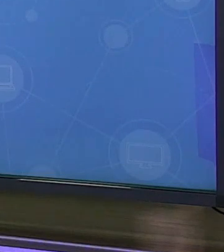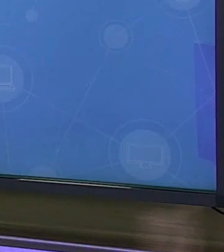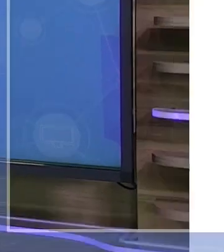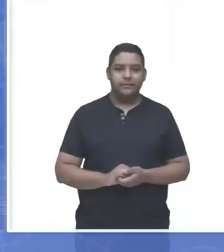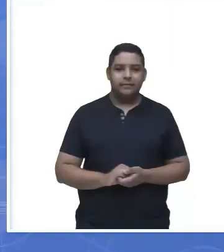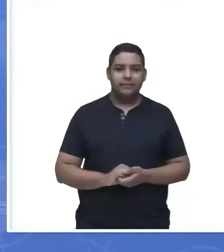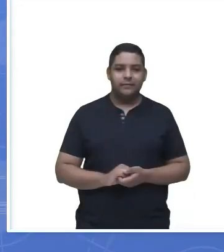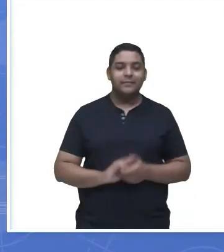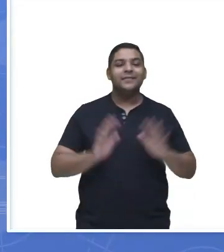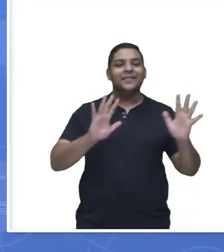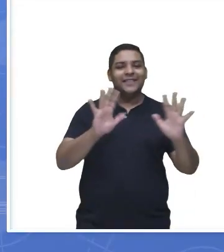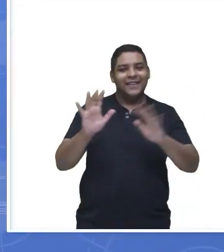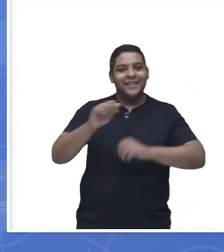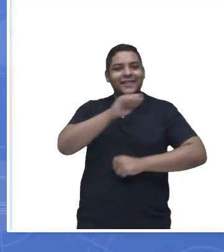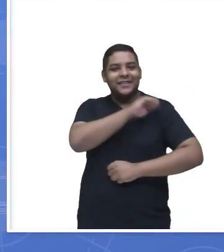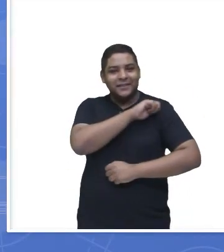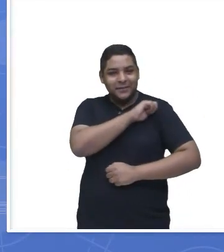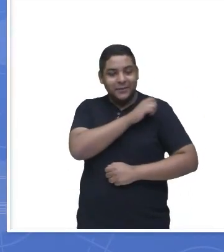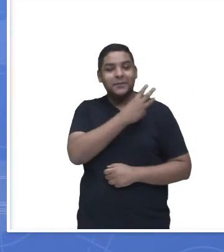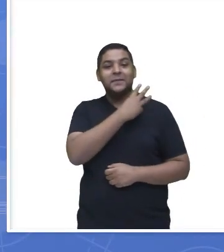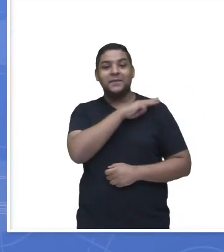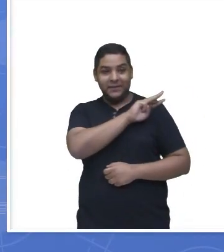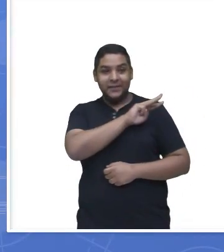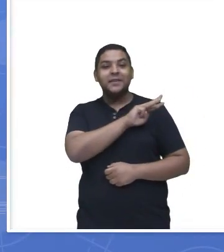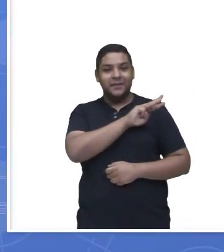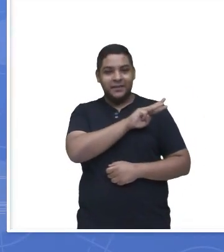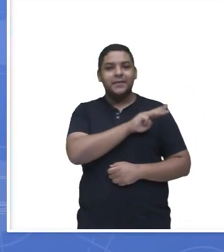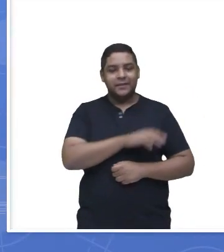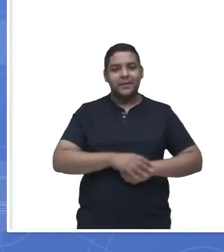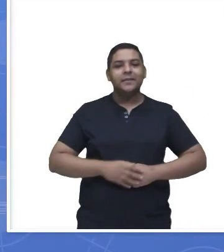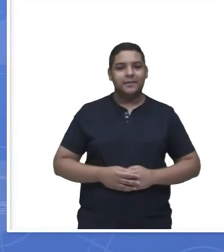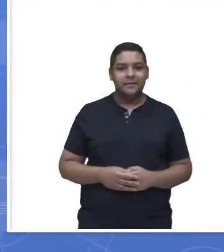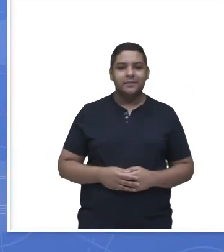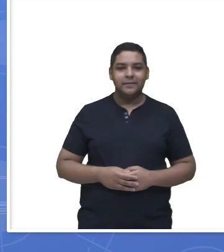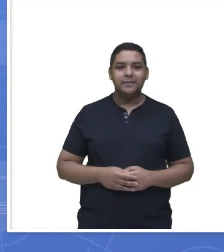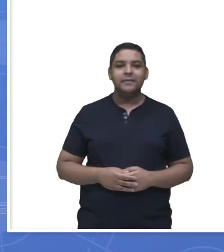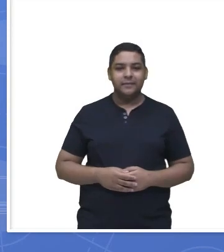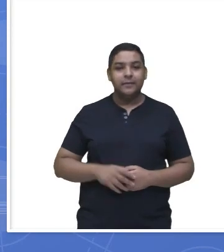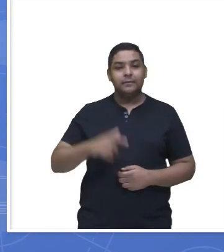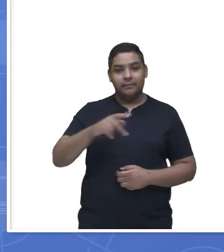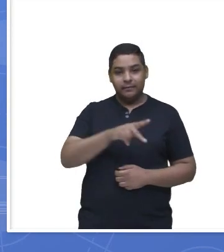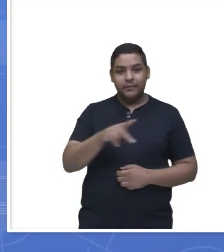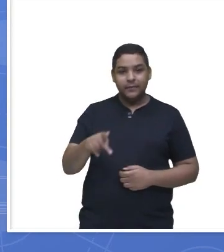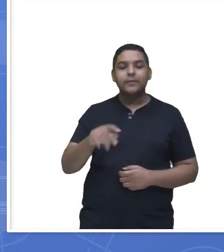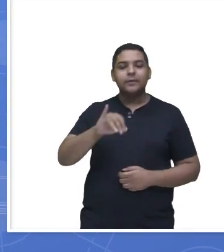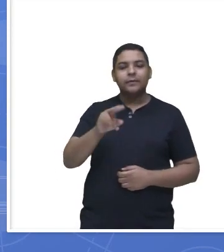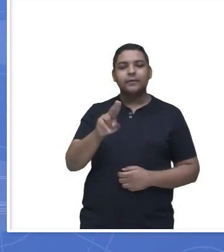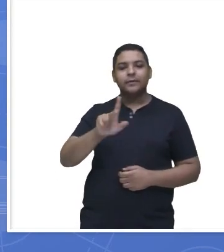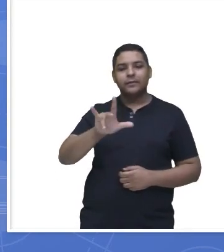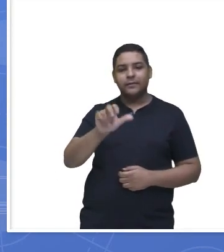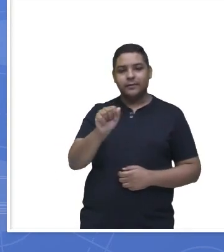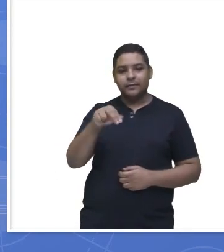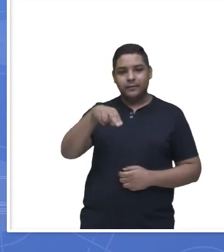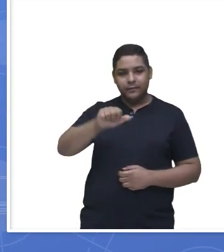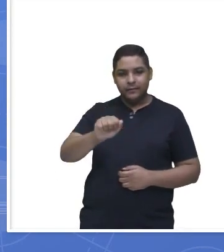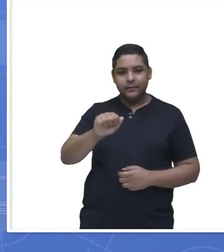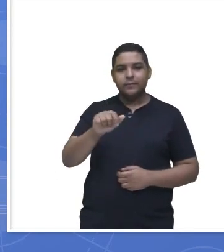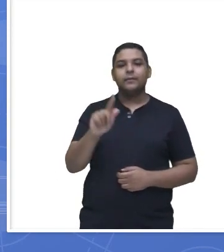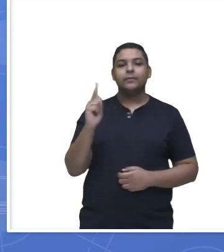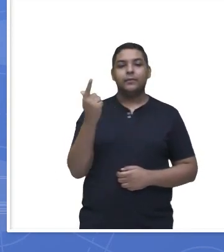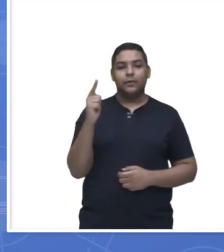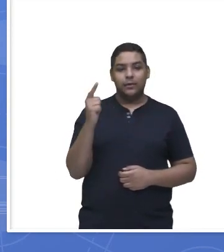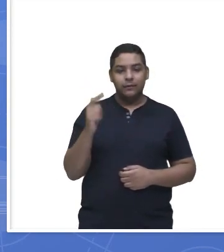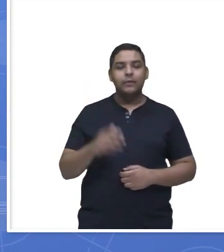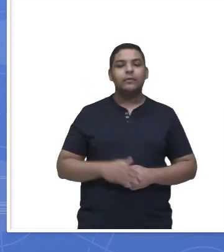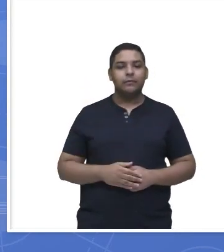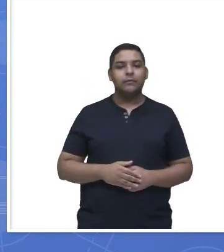Olá, queridos alunos da terceira série do ensino médio, eu sou a professora Juliana de Geografia e vamos dar início, né, à última